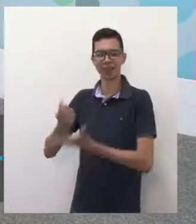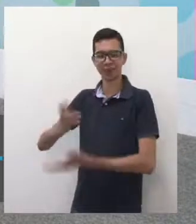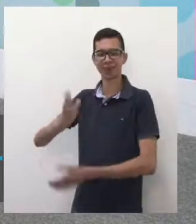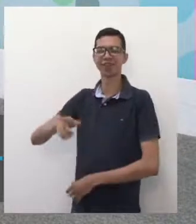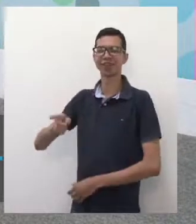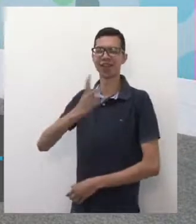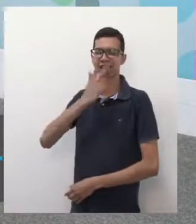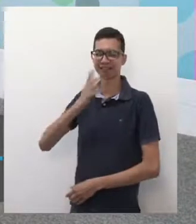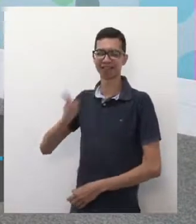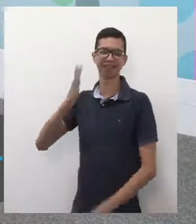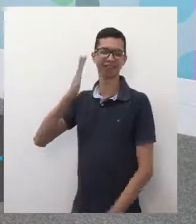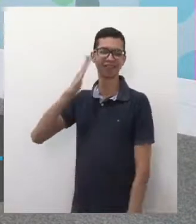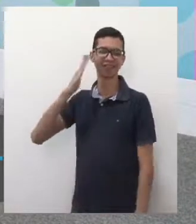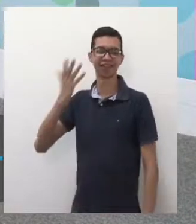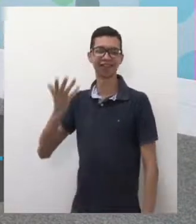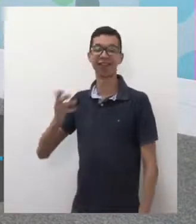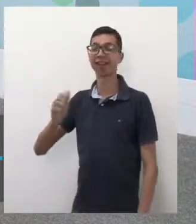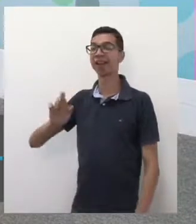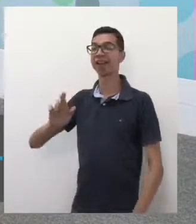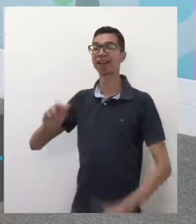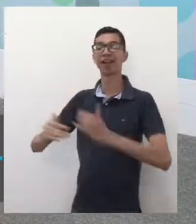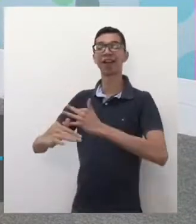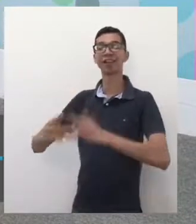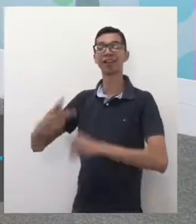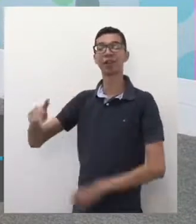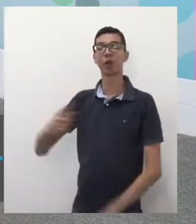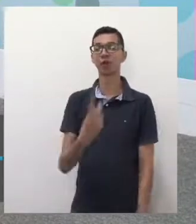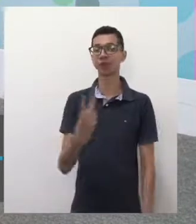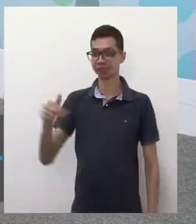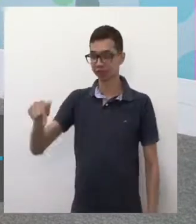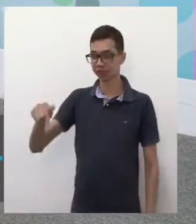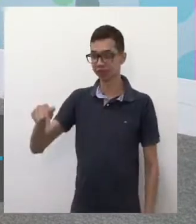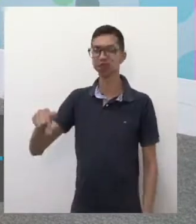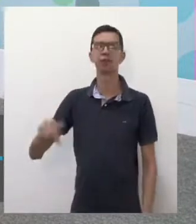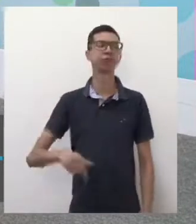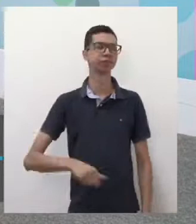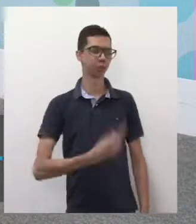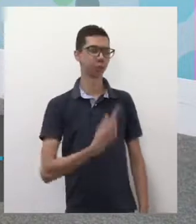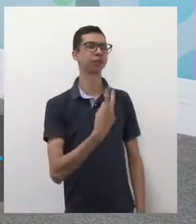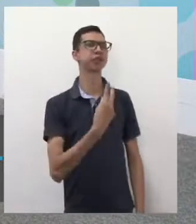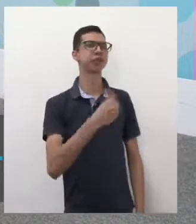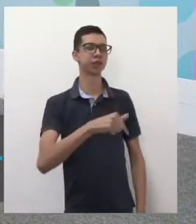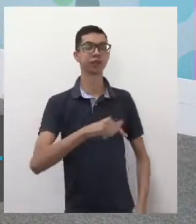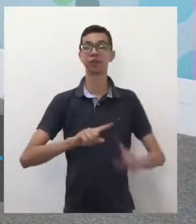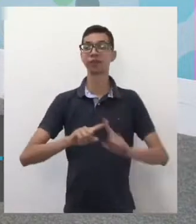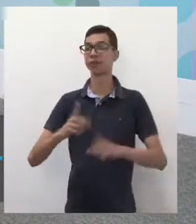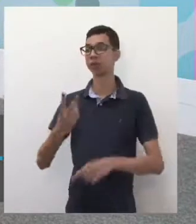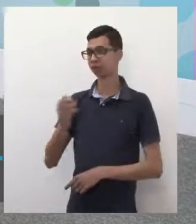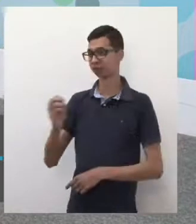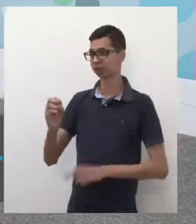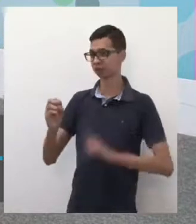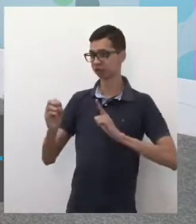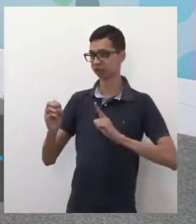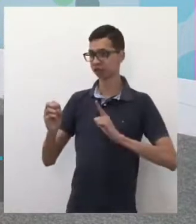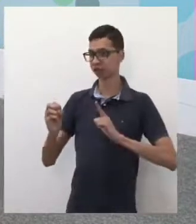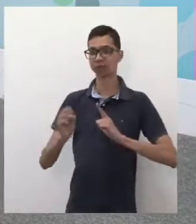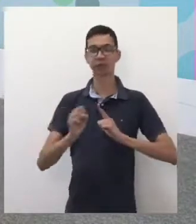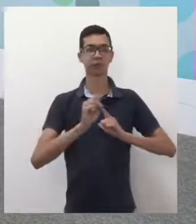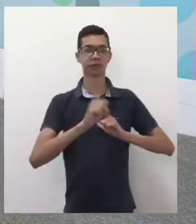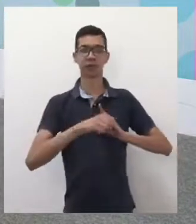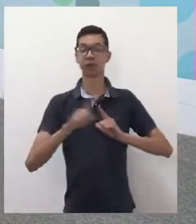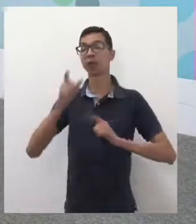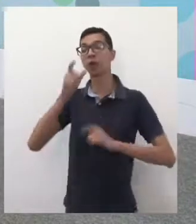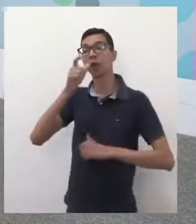ar-condicionado. O seu ar-condicionado é 127? É, 127. Então, mas tem 220, né, Ed? Tem. Então você precisa ficar de olho, porque às